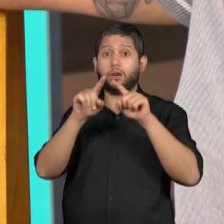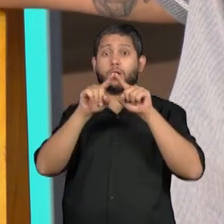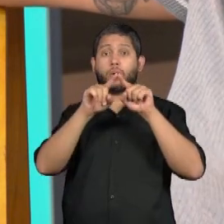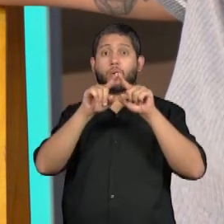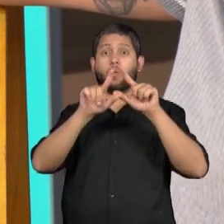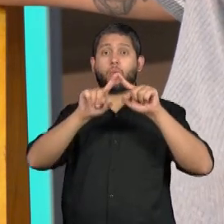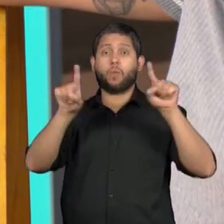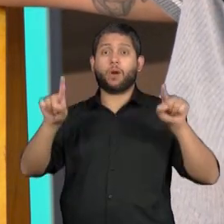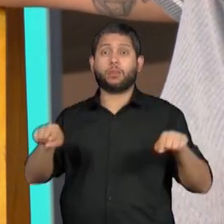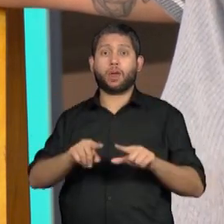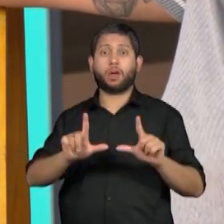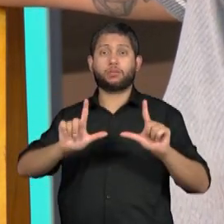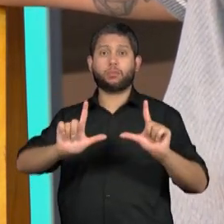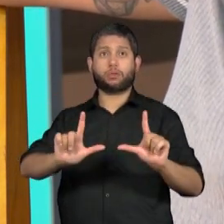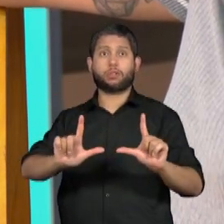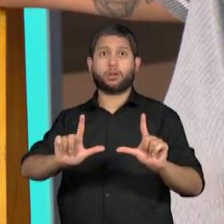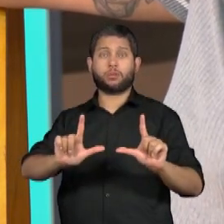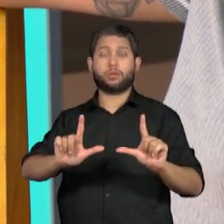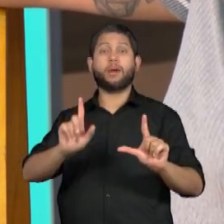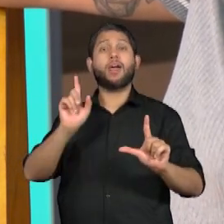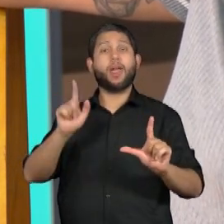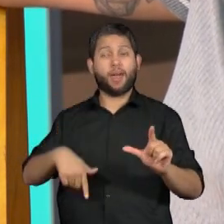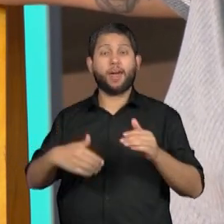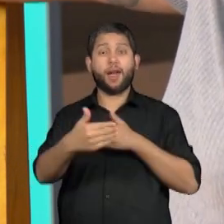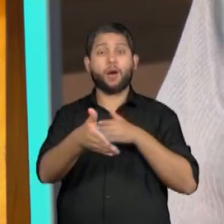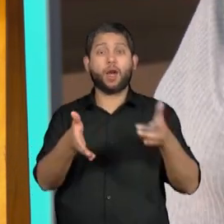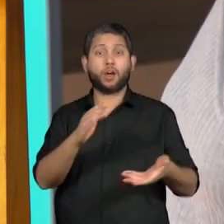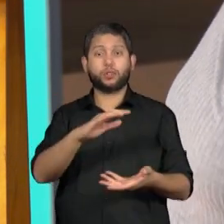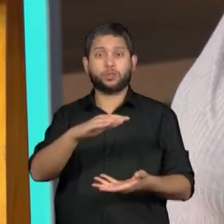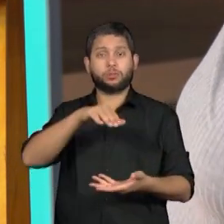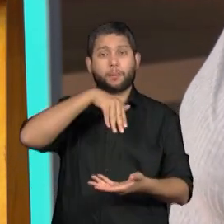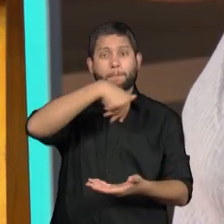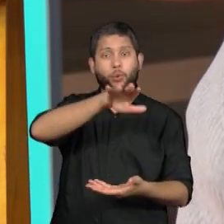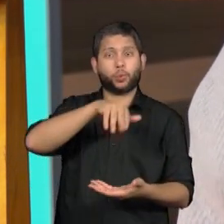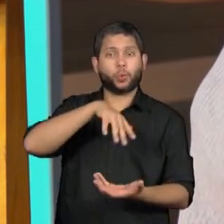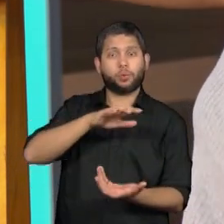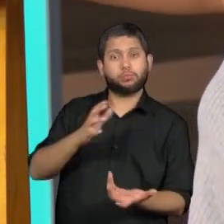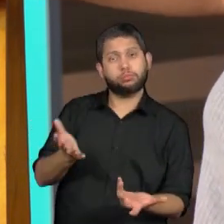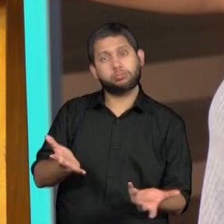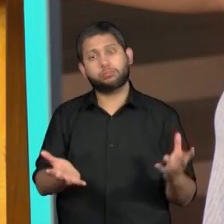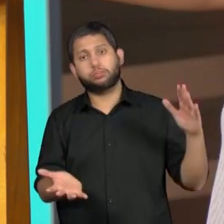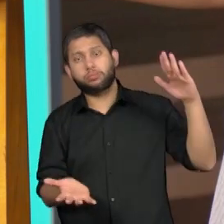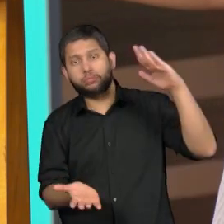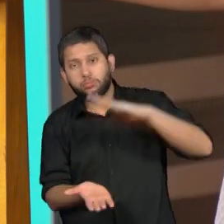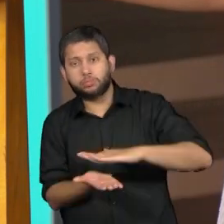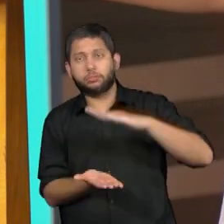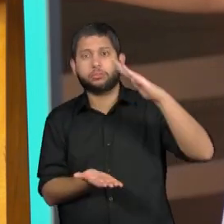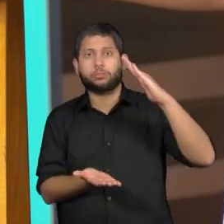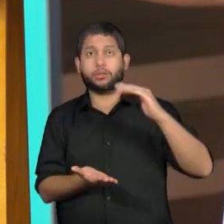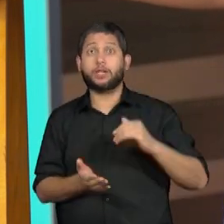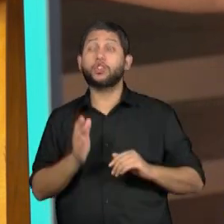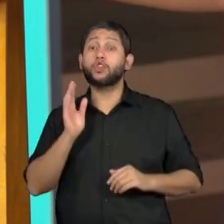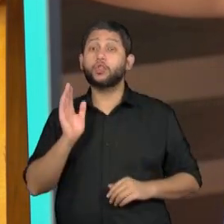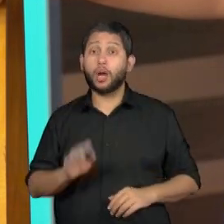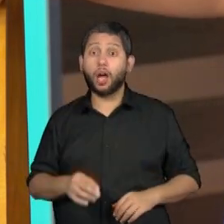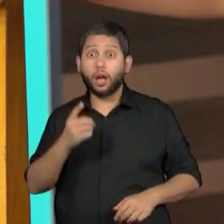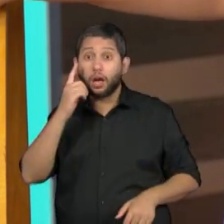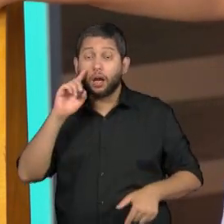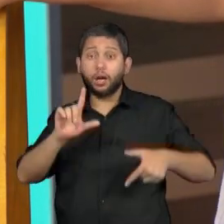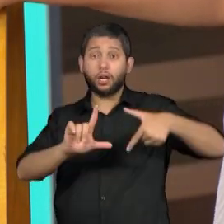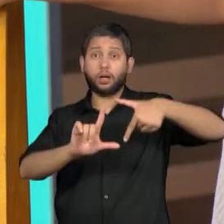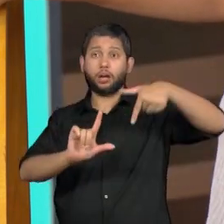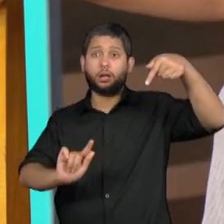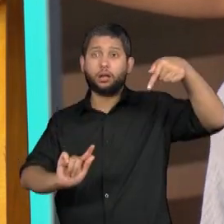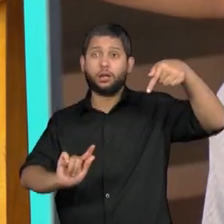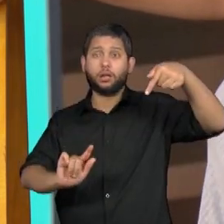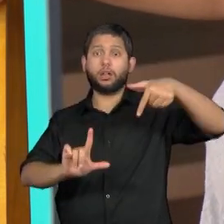aqui com um dos lados da caixa que parece um cubo. Já tinha produzido esse paralelogramo com outro objeto que